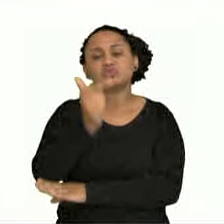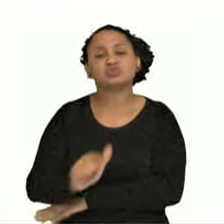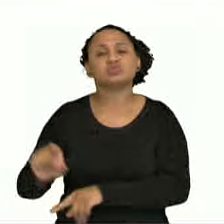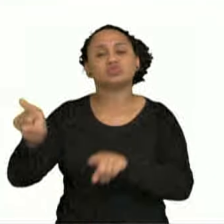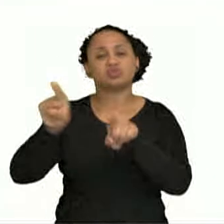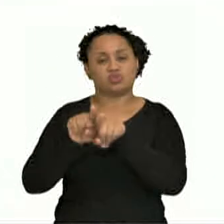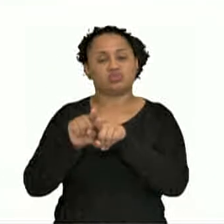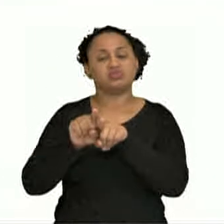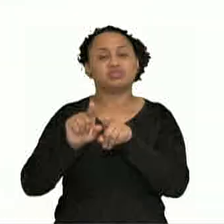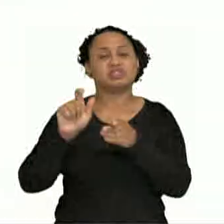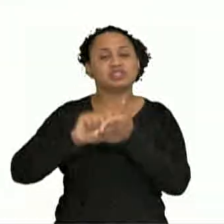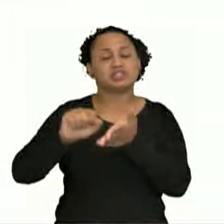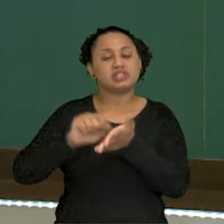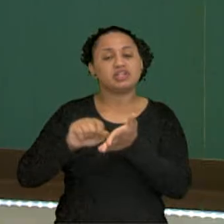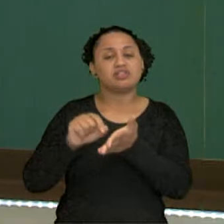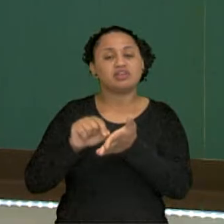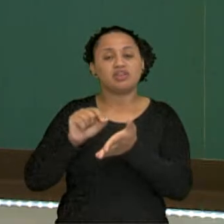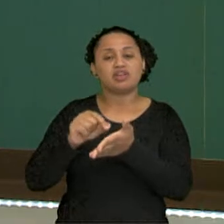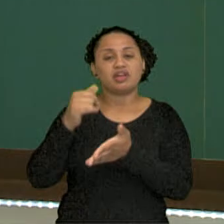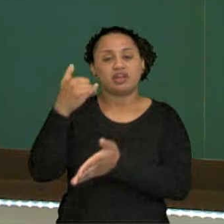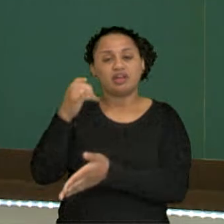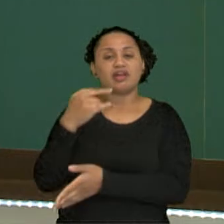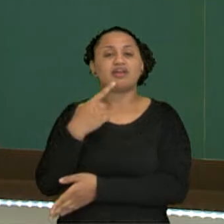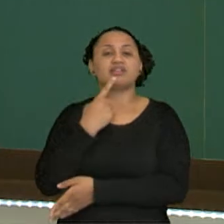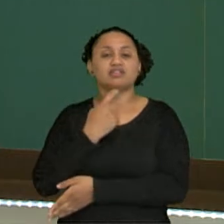com tinta vermelha.